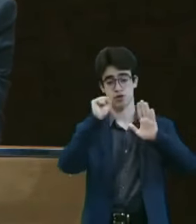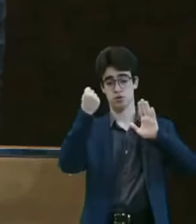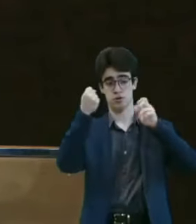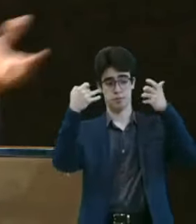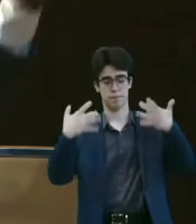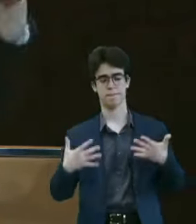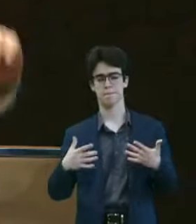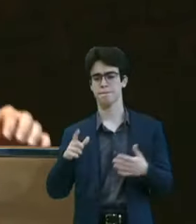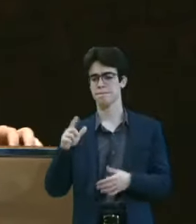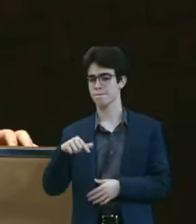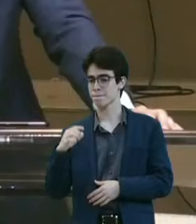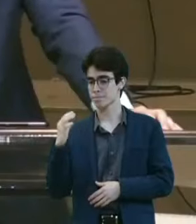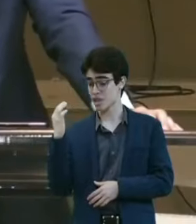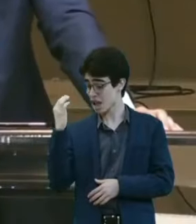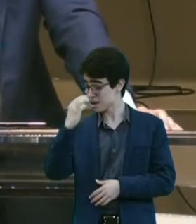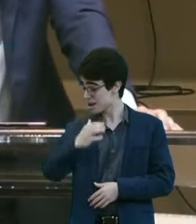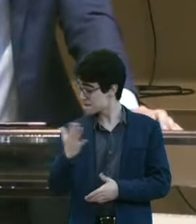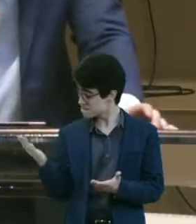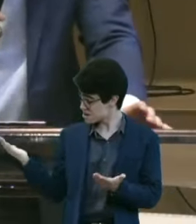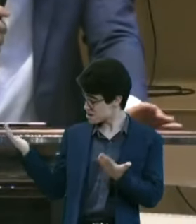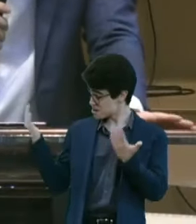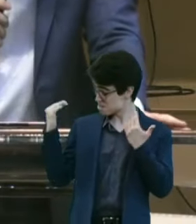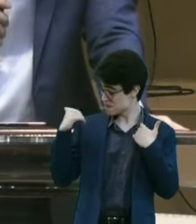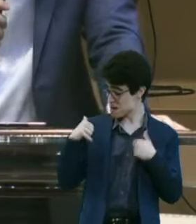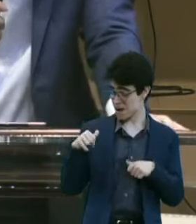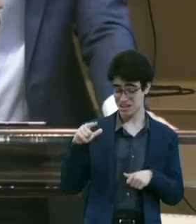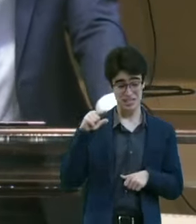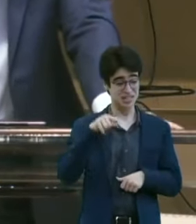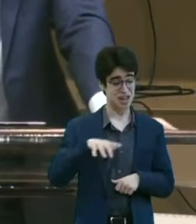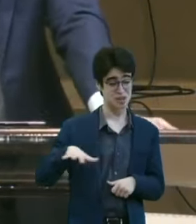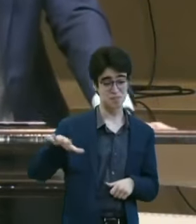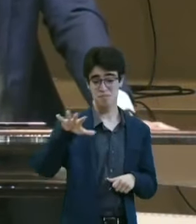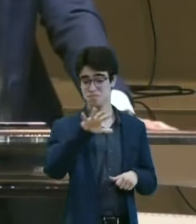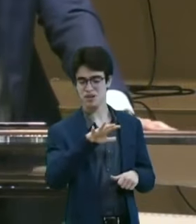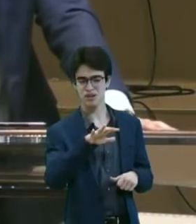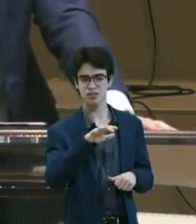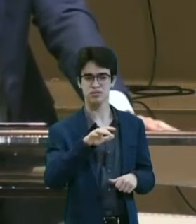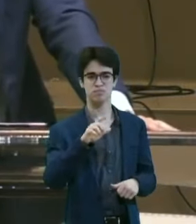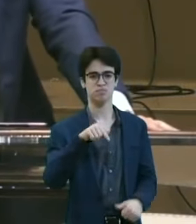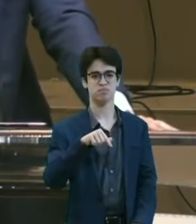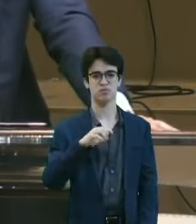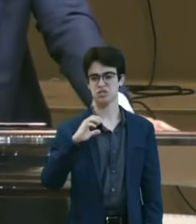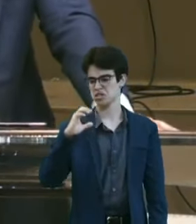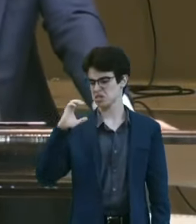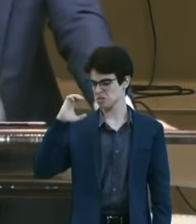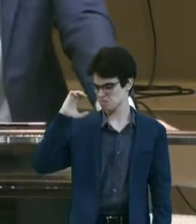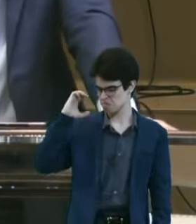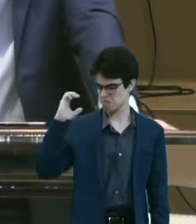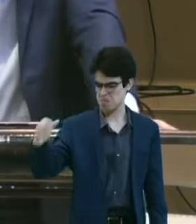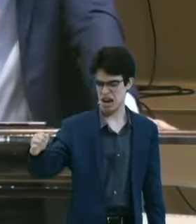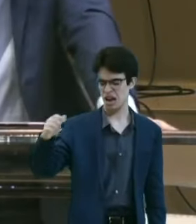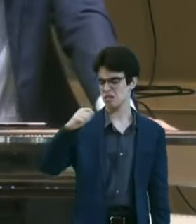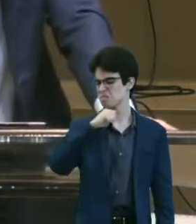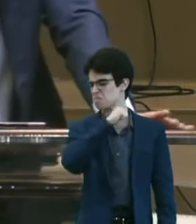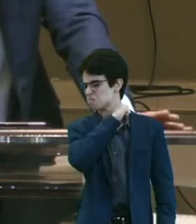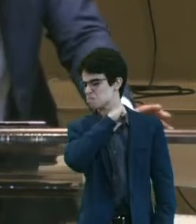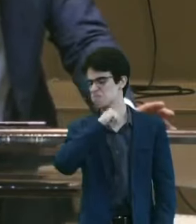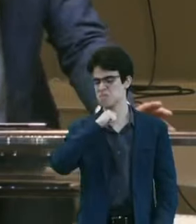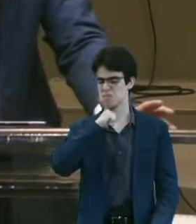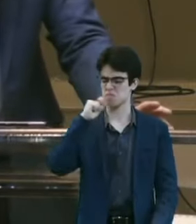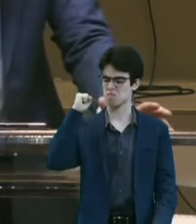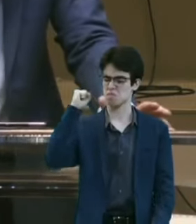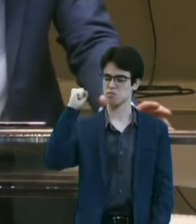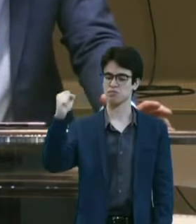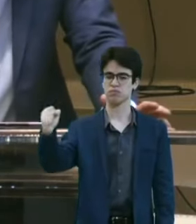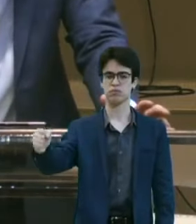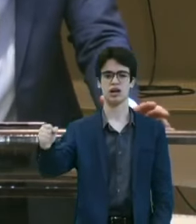seu irmão Abel: vamos para o campo. Quando estava ali, Caim atacou o seu irmão Abel e o